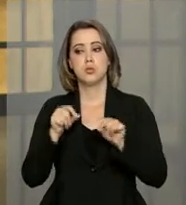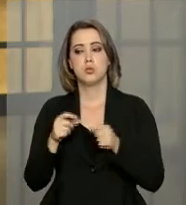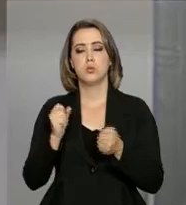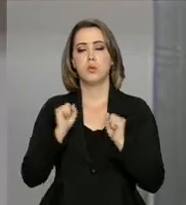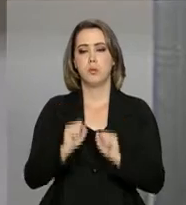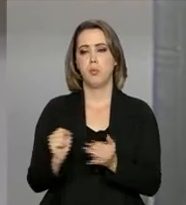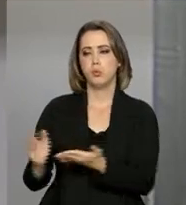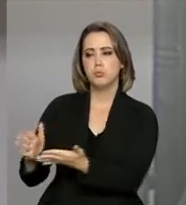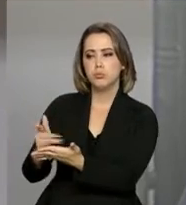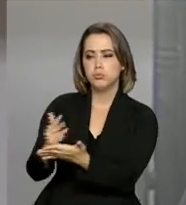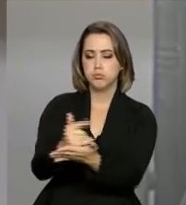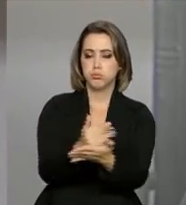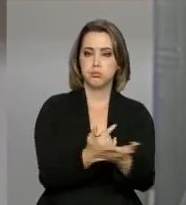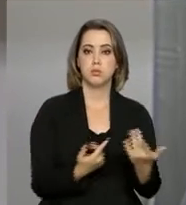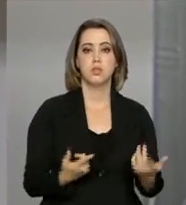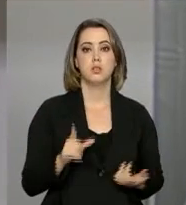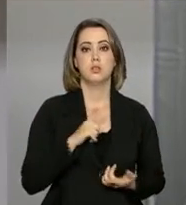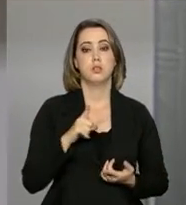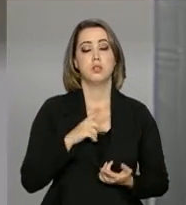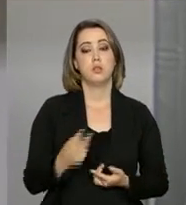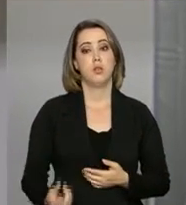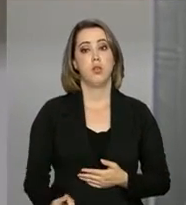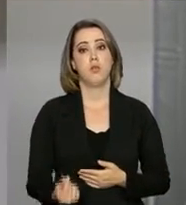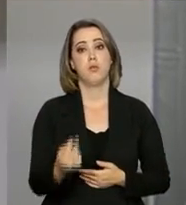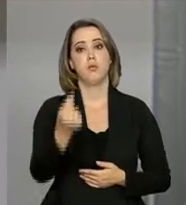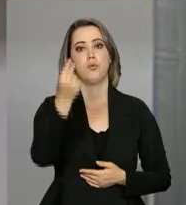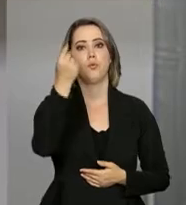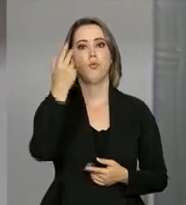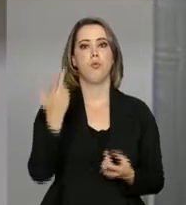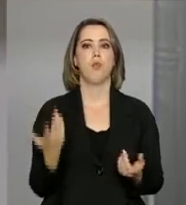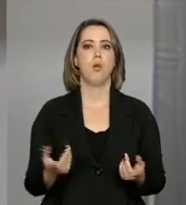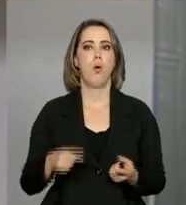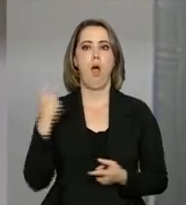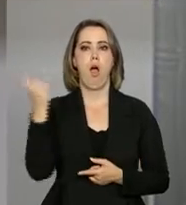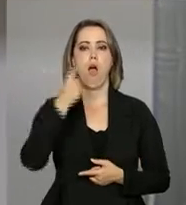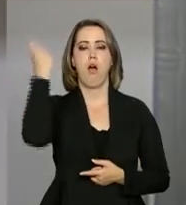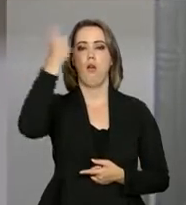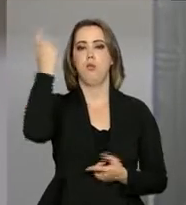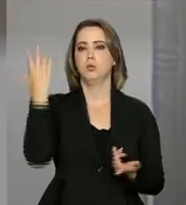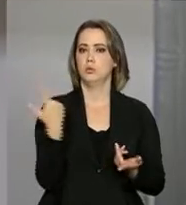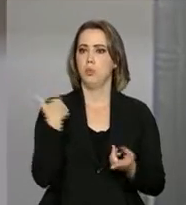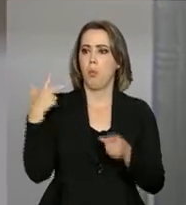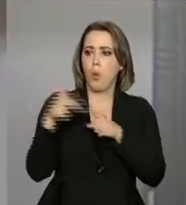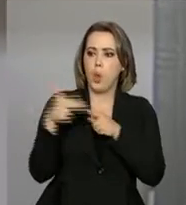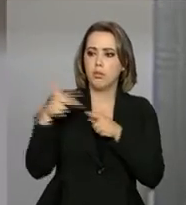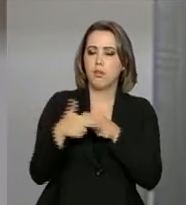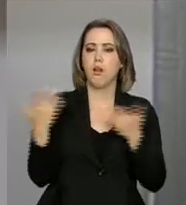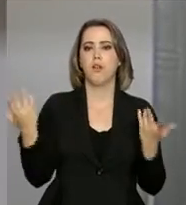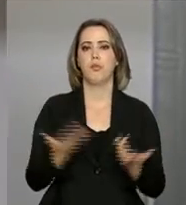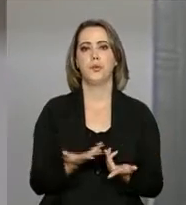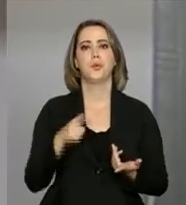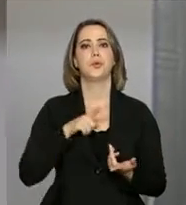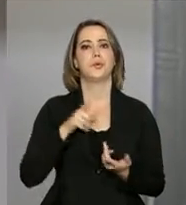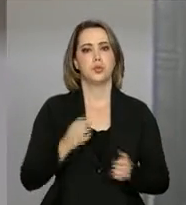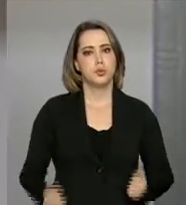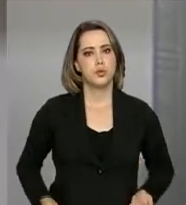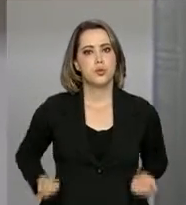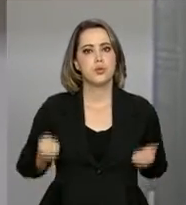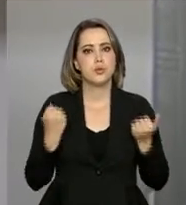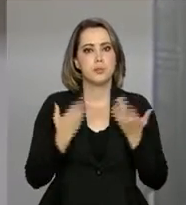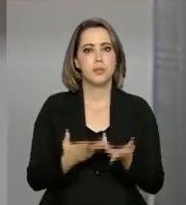em valores do circo para constranger a no orçamento da união atual que já tem um patamar dos peso